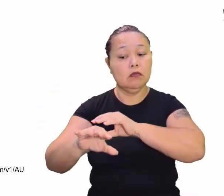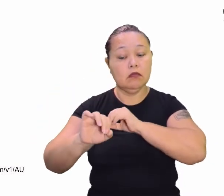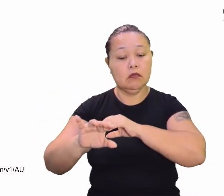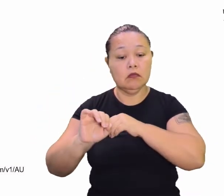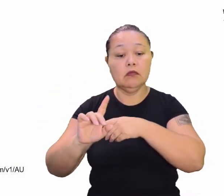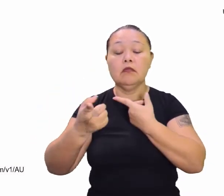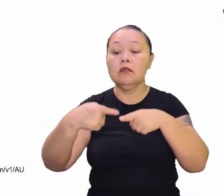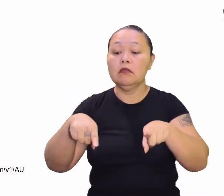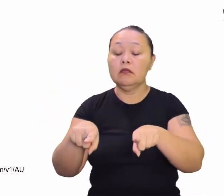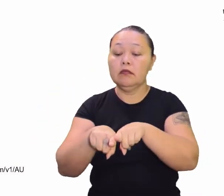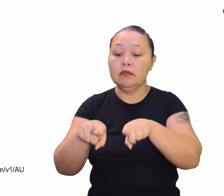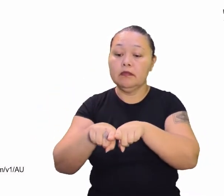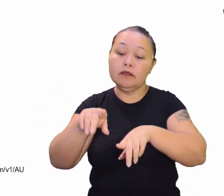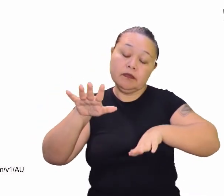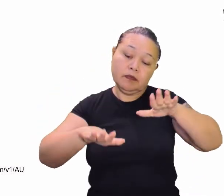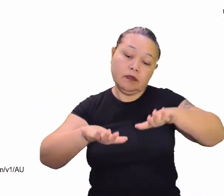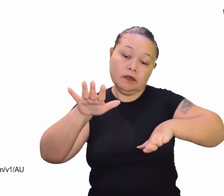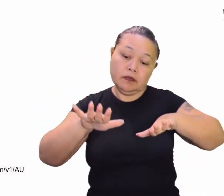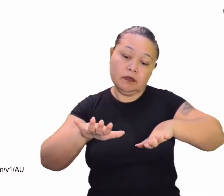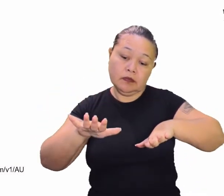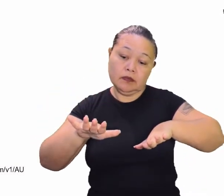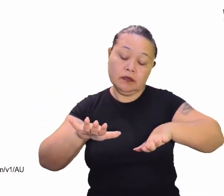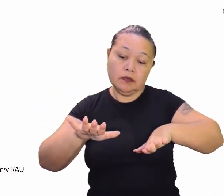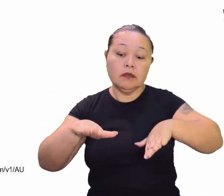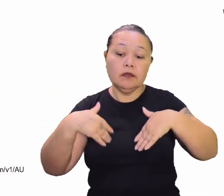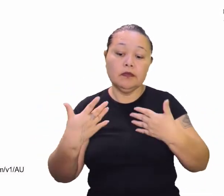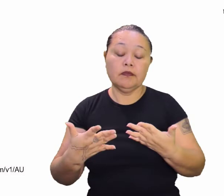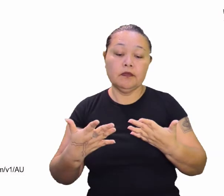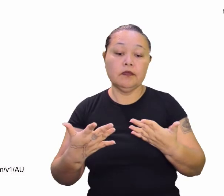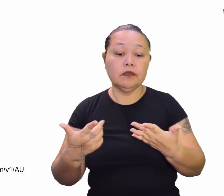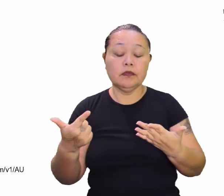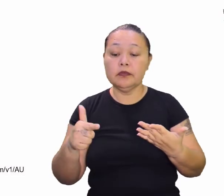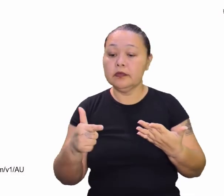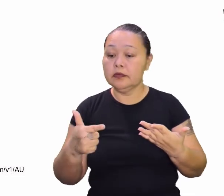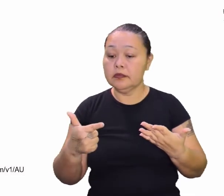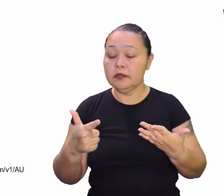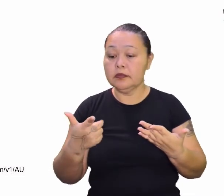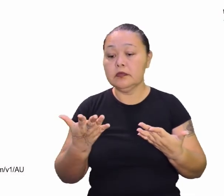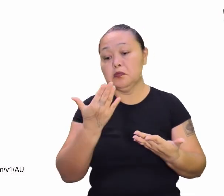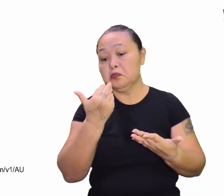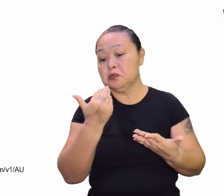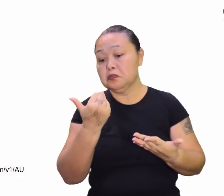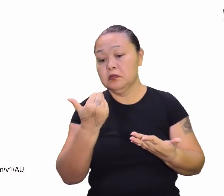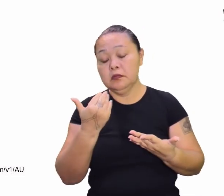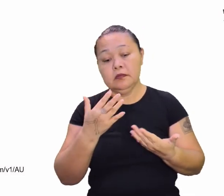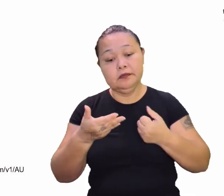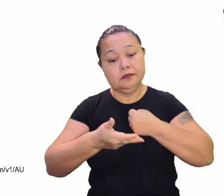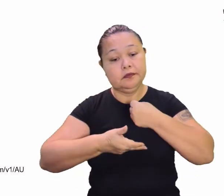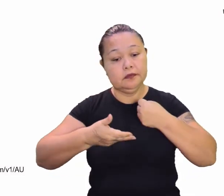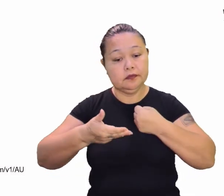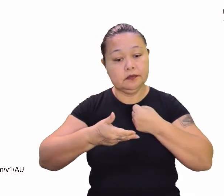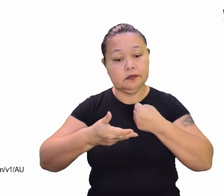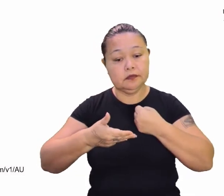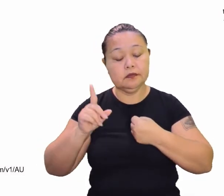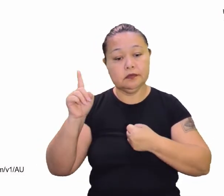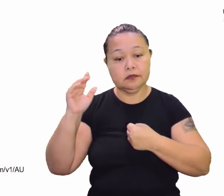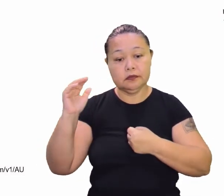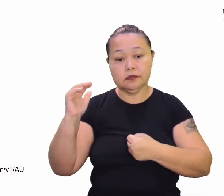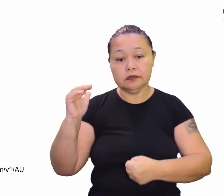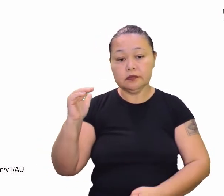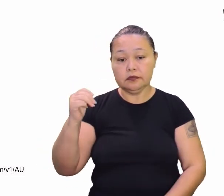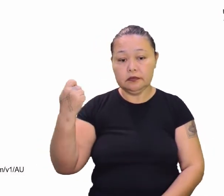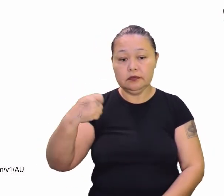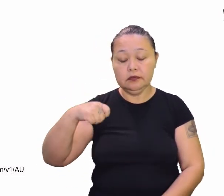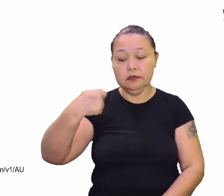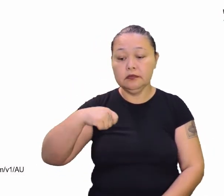Isso inclusive às vezes não, obviamente, não tem alimentação básica. que nesses países